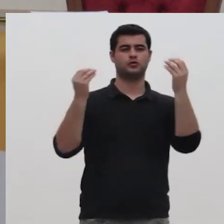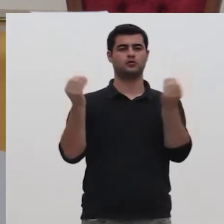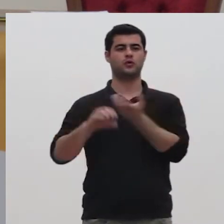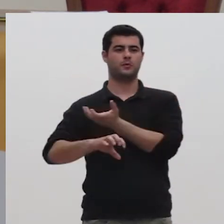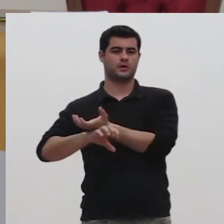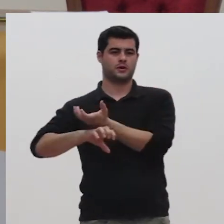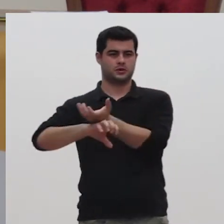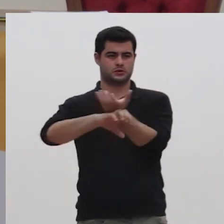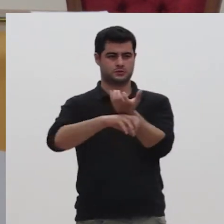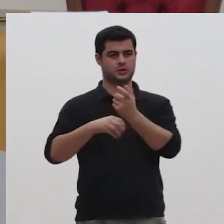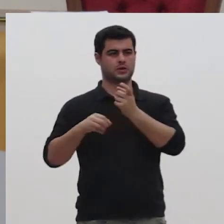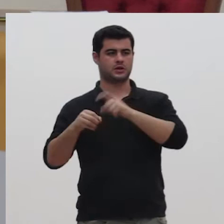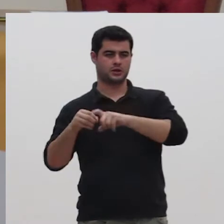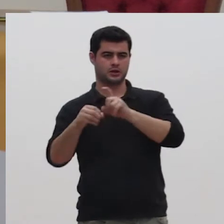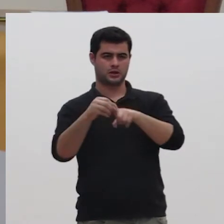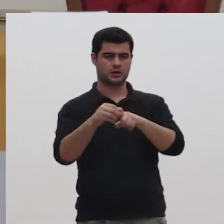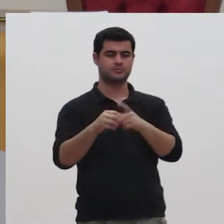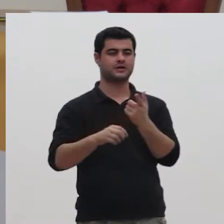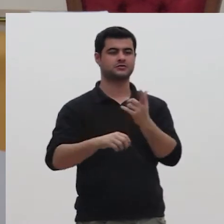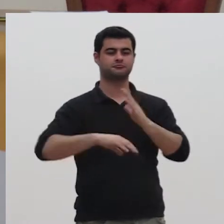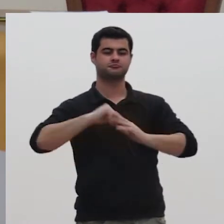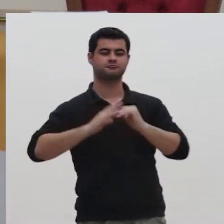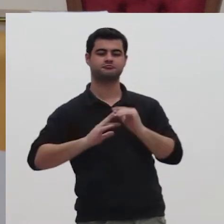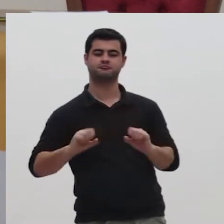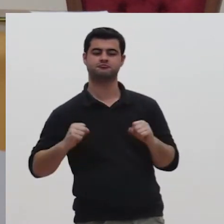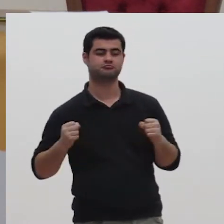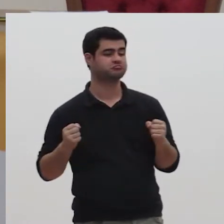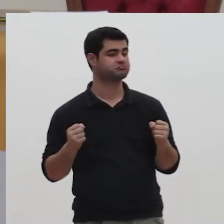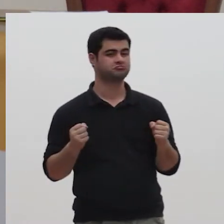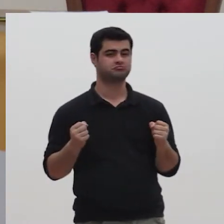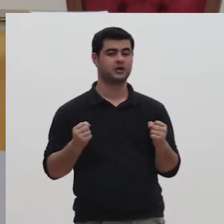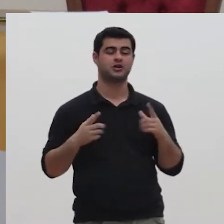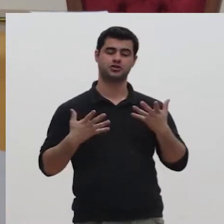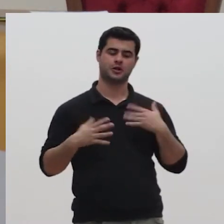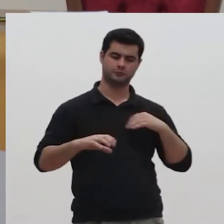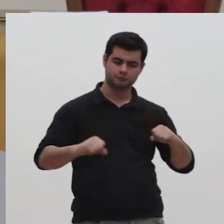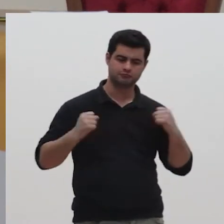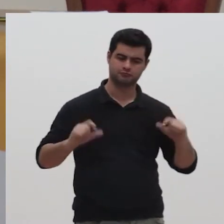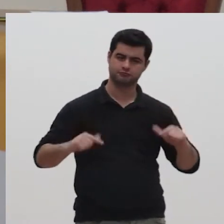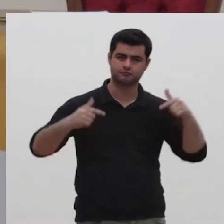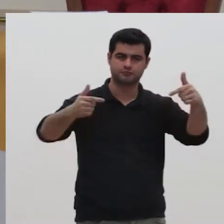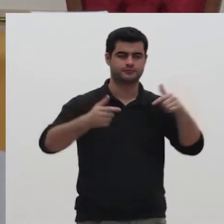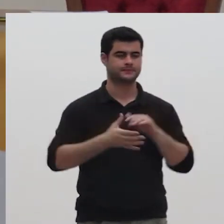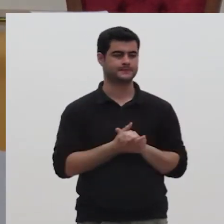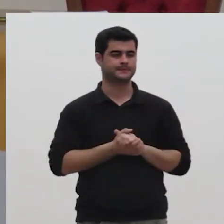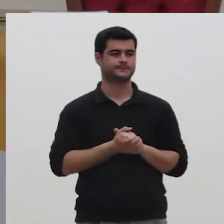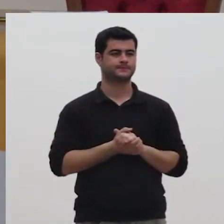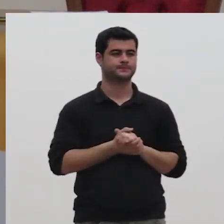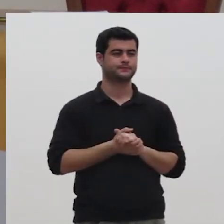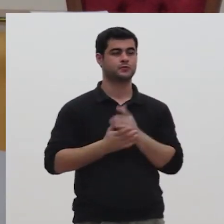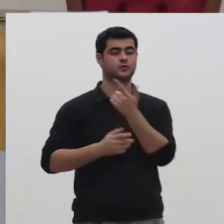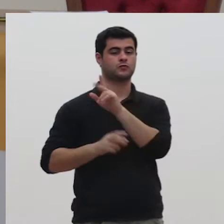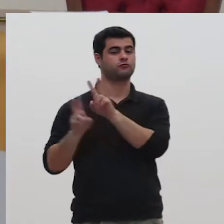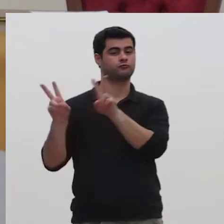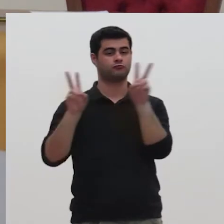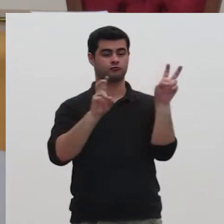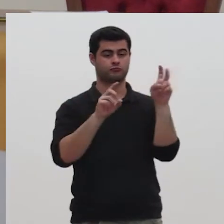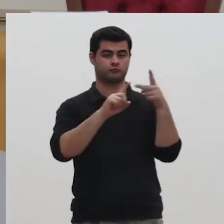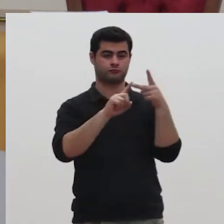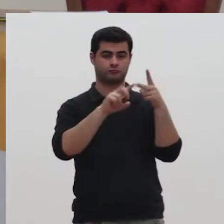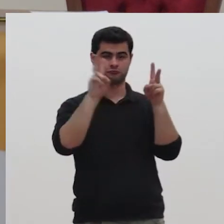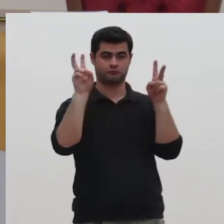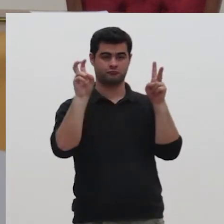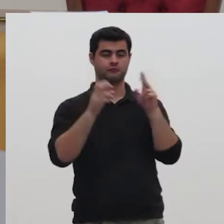na universidade e pouca ação. A gente quer começar a agir. Um segundo tema dessa Escola de Altos Estudos é